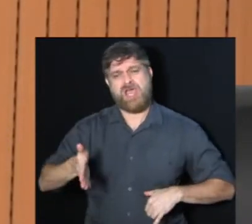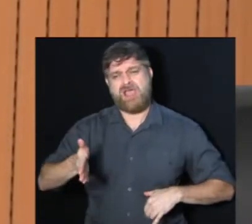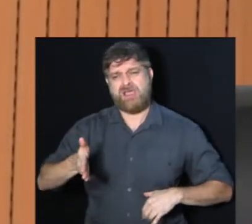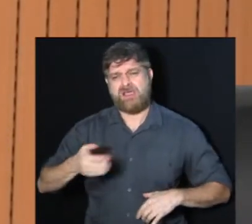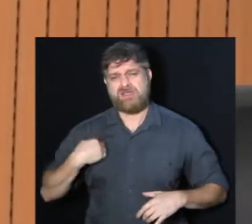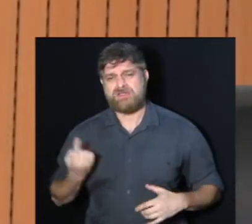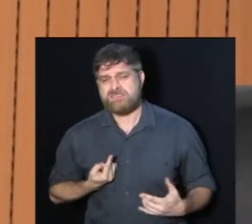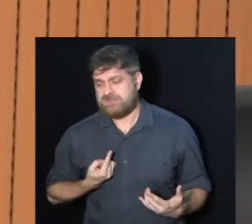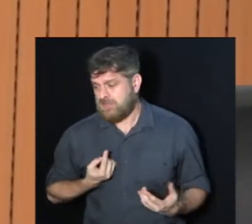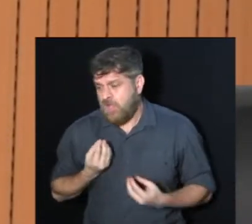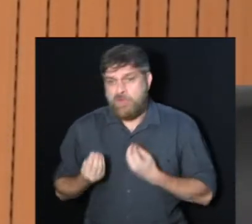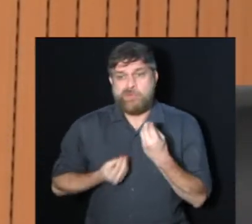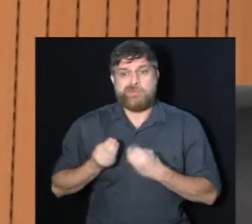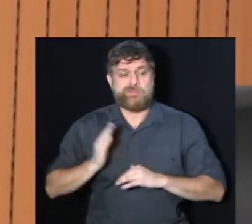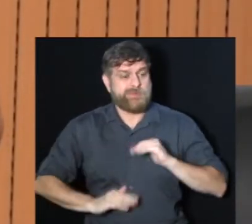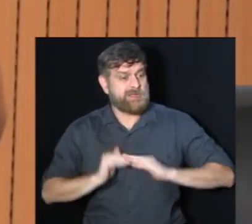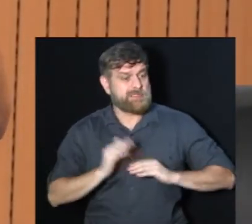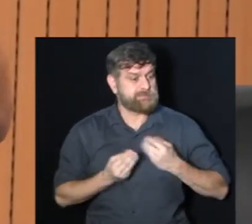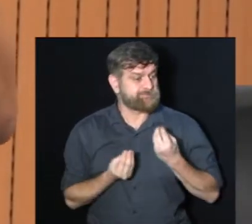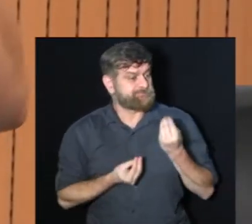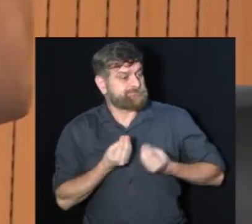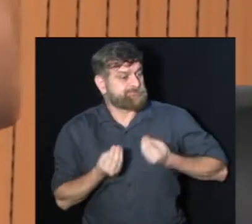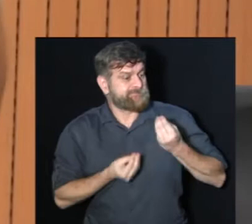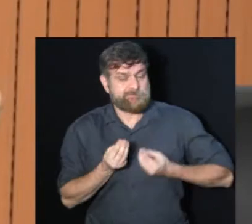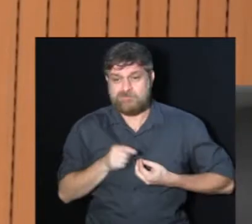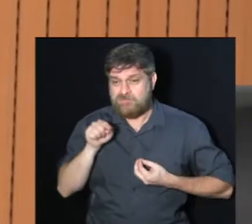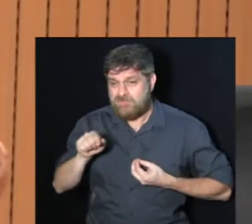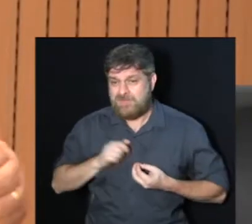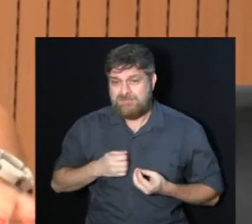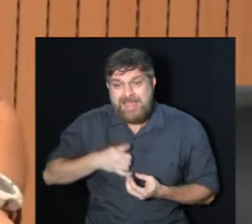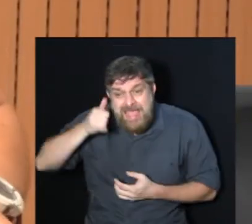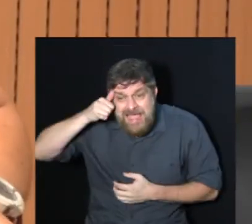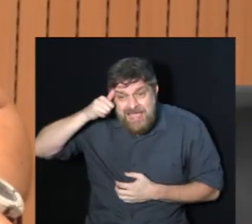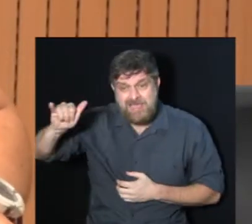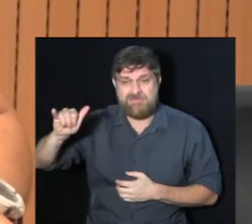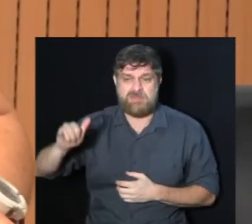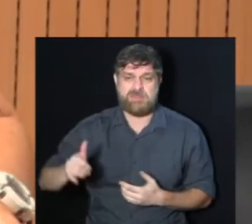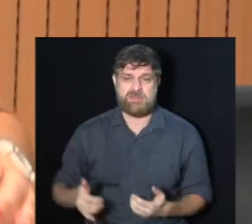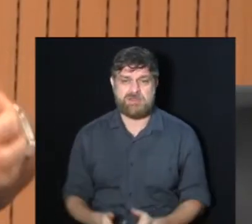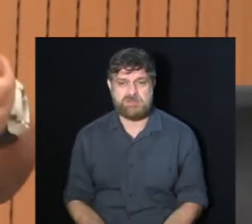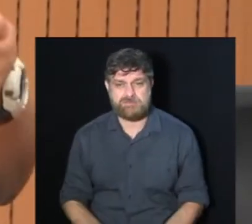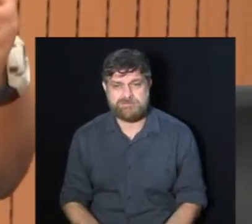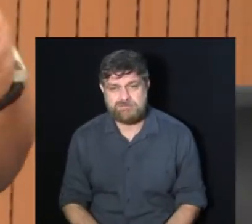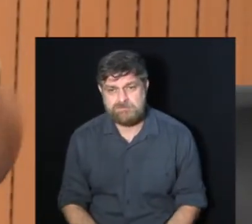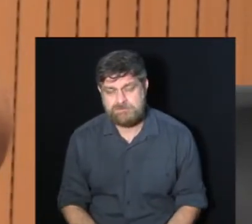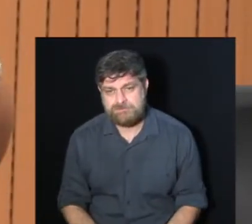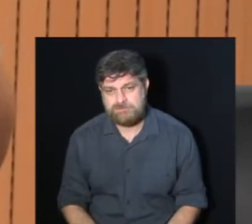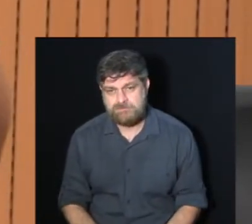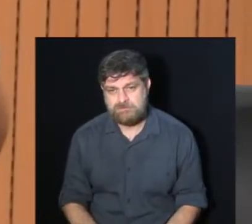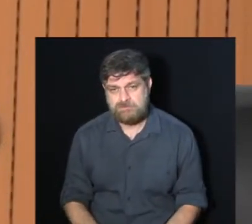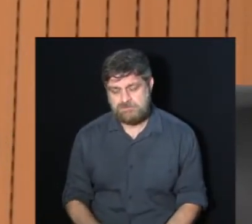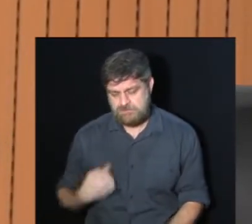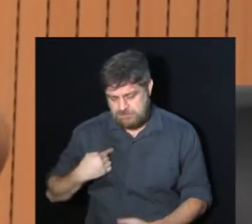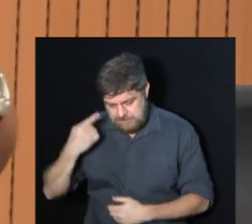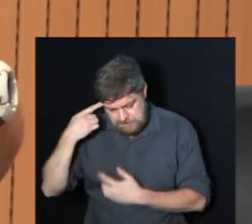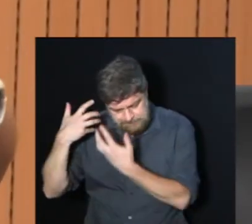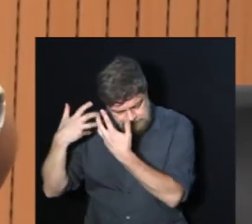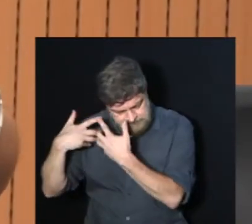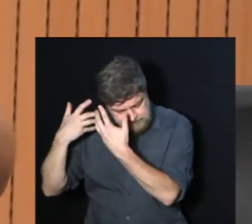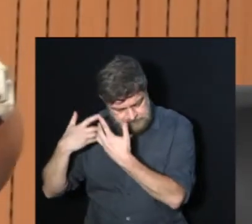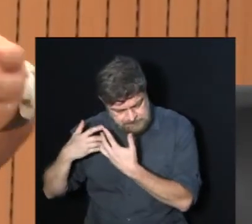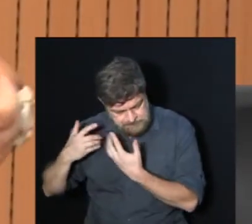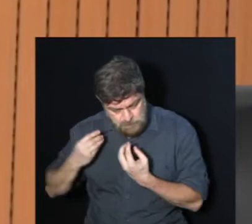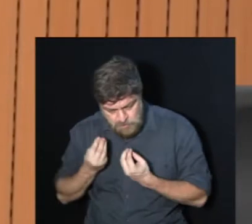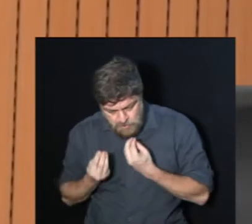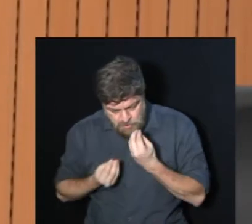E a gente pensava assim, não, a gente tem que fazer alguma coisa para a gente fazer uma prevenção. Né? E aí a gente começou a pensar o que a gente podia